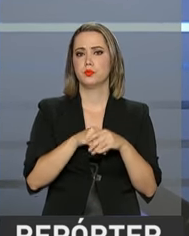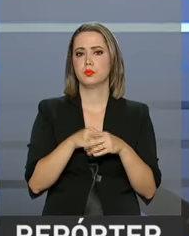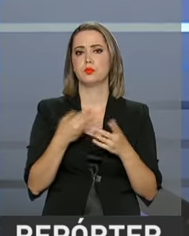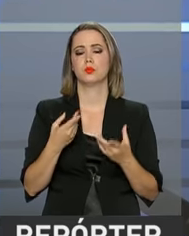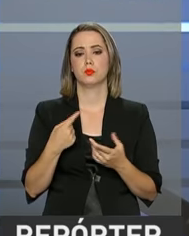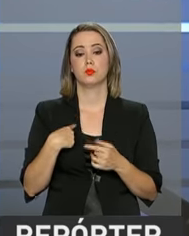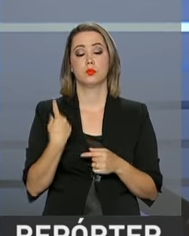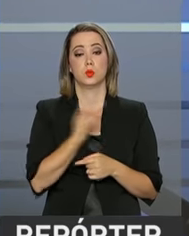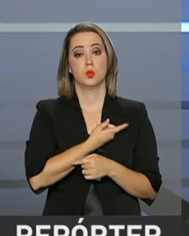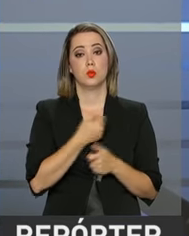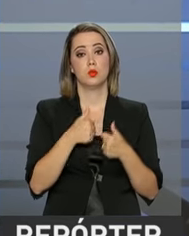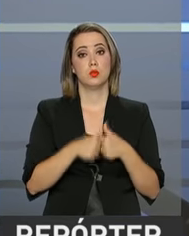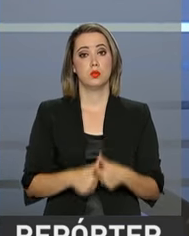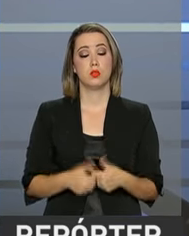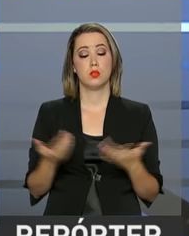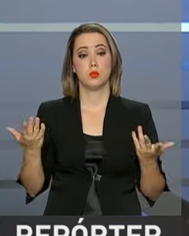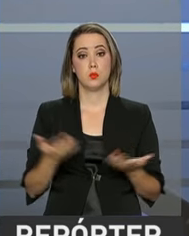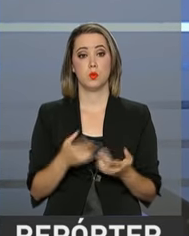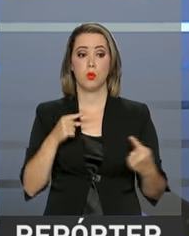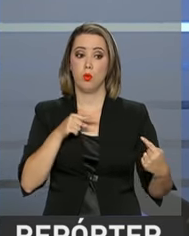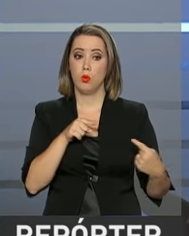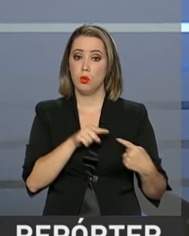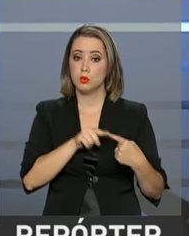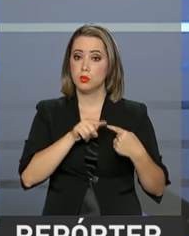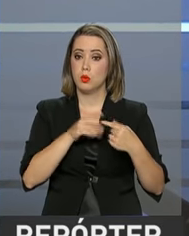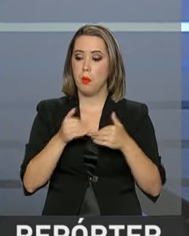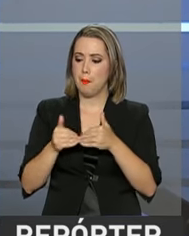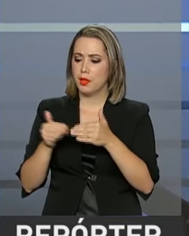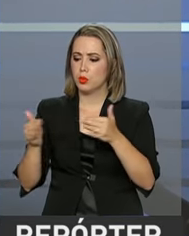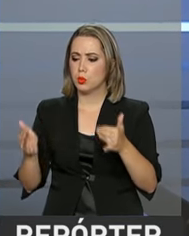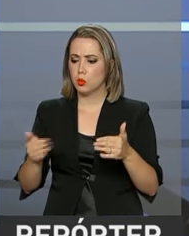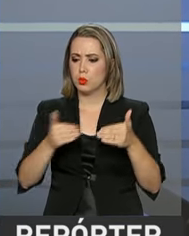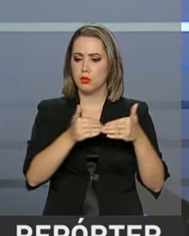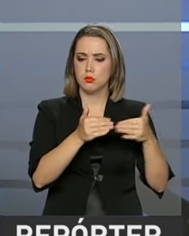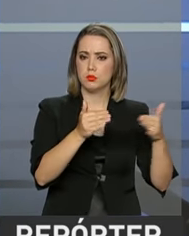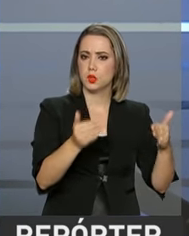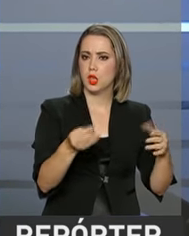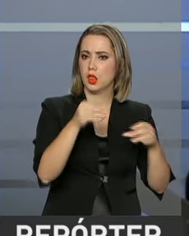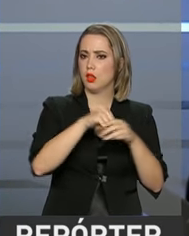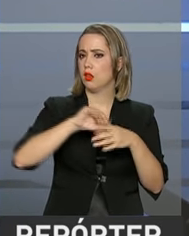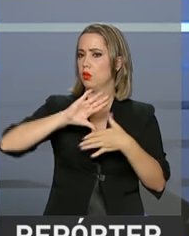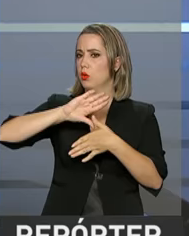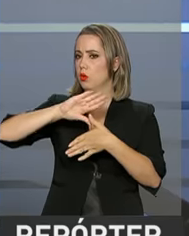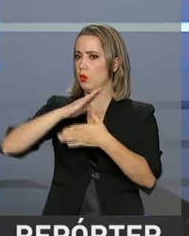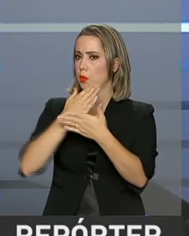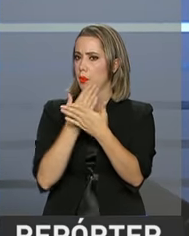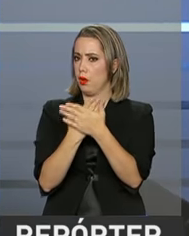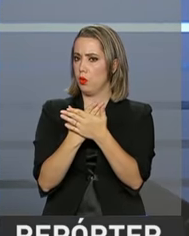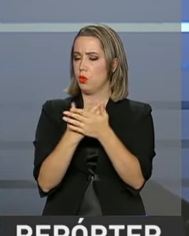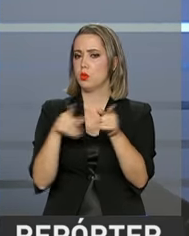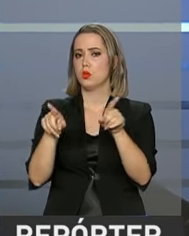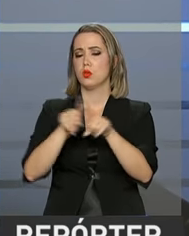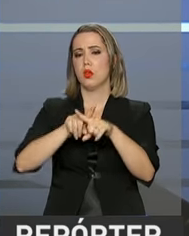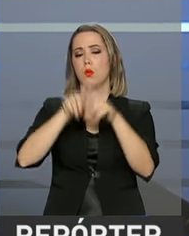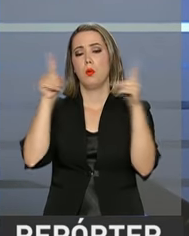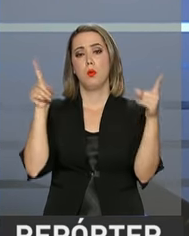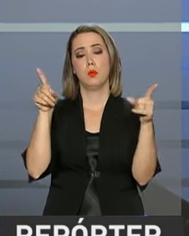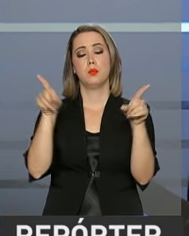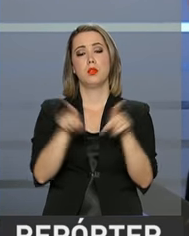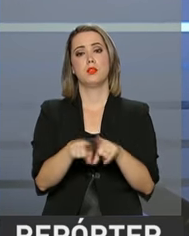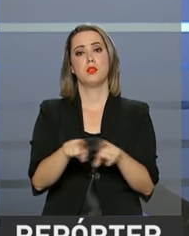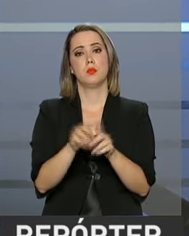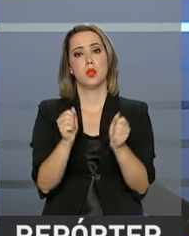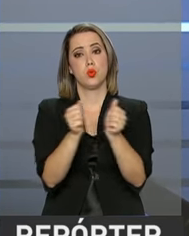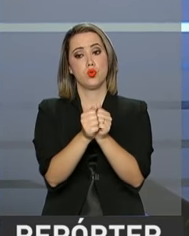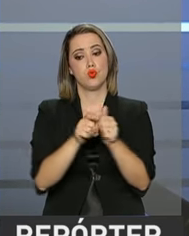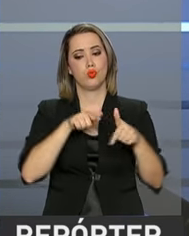portanto nós estamos adotando a política de abertura não só dentro da consulmar bom mas trabalhando junto com o